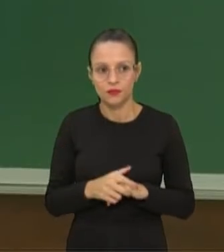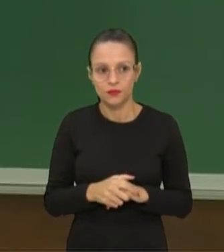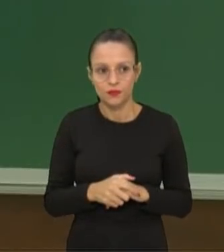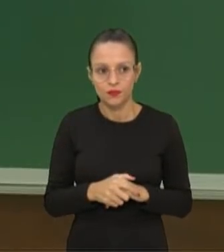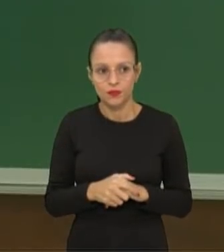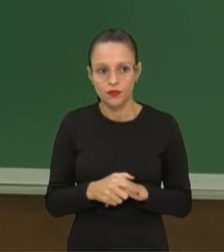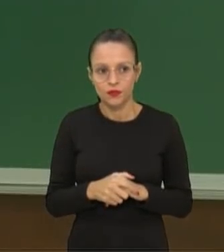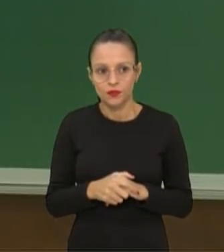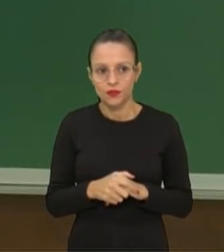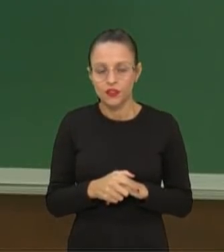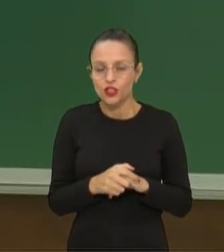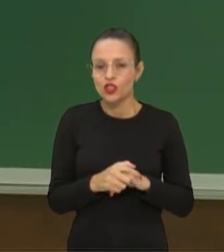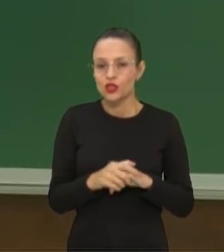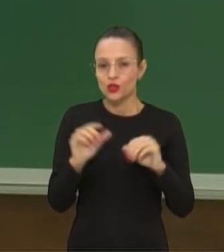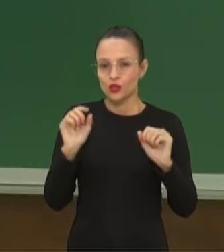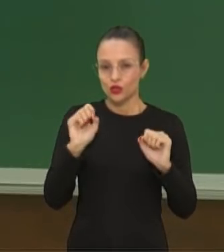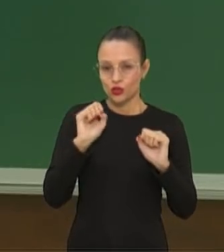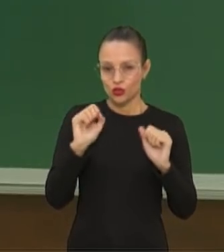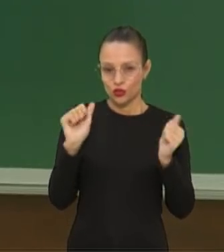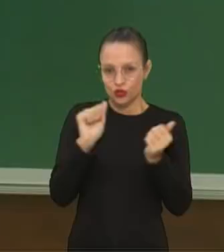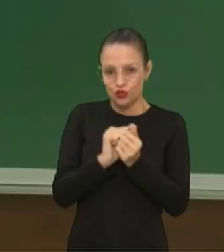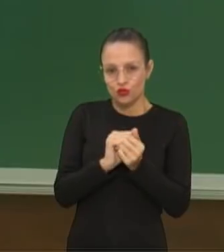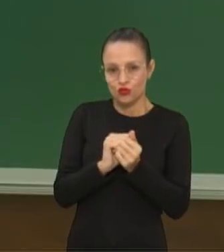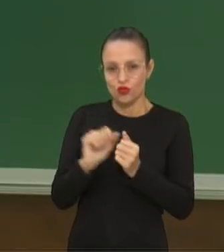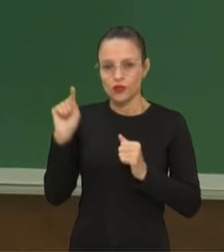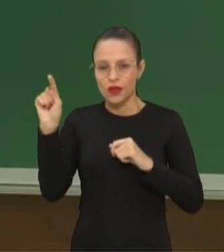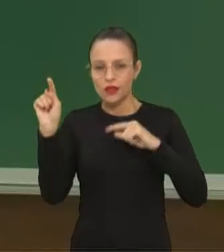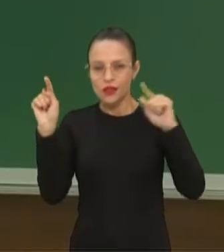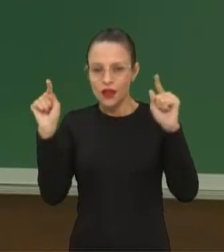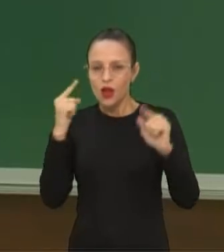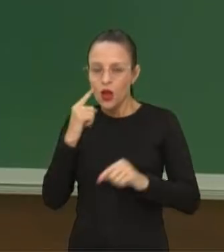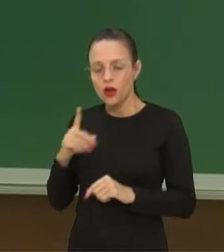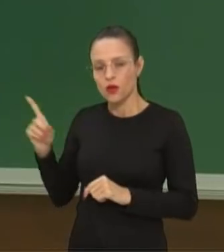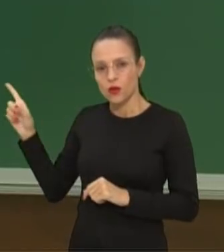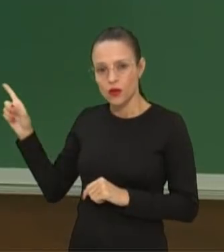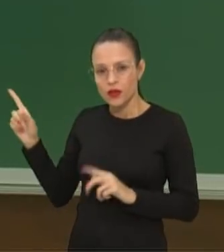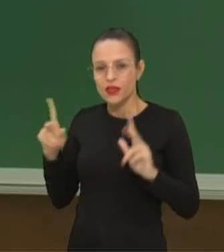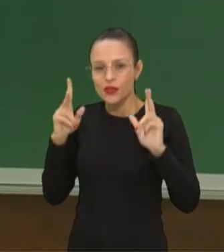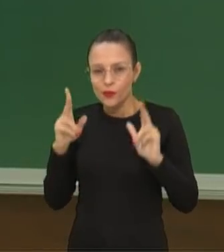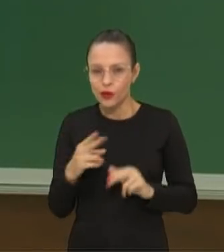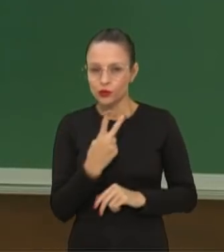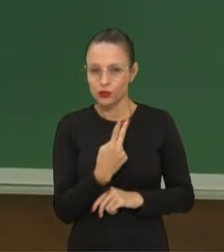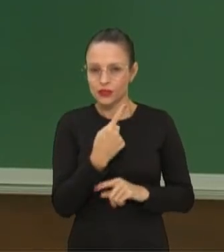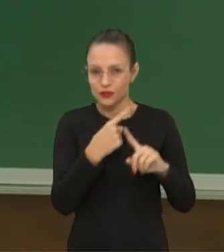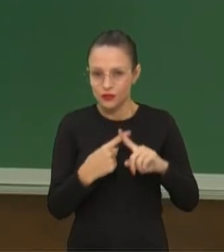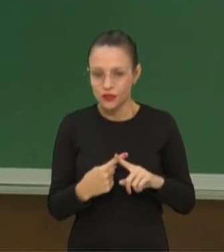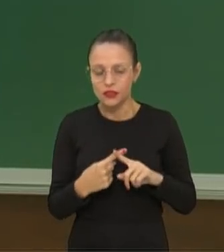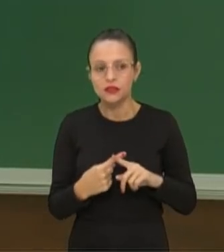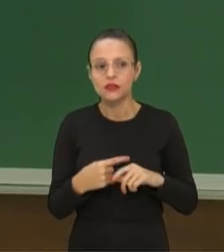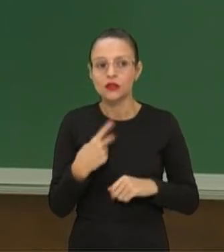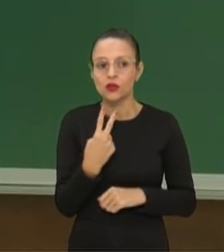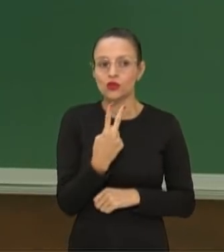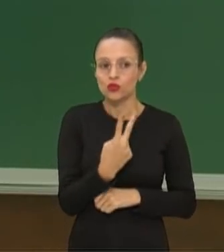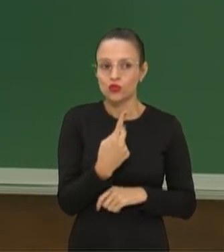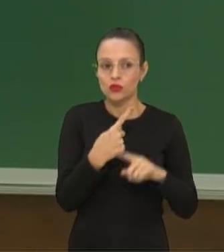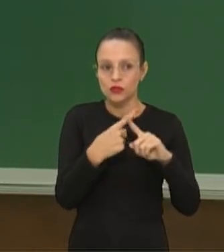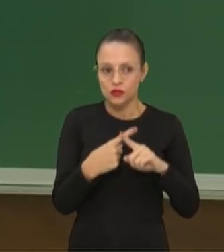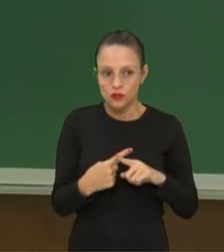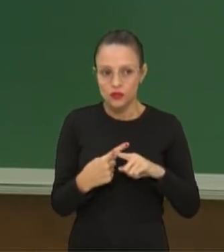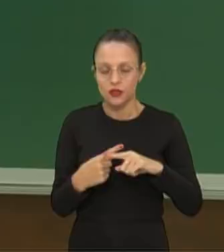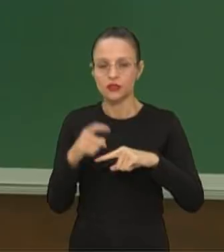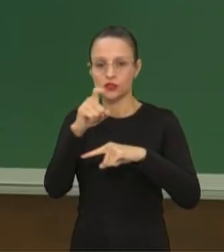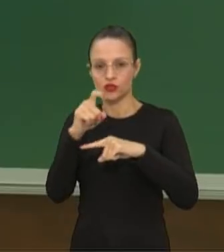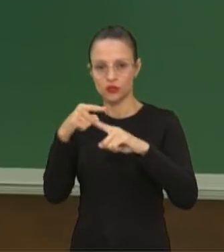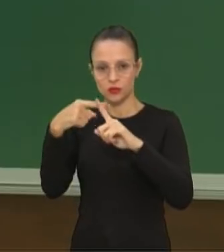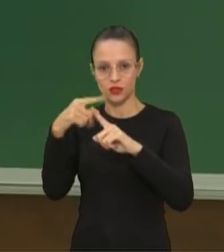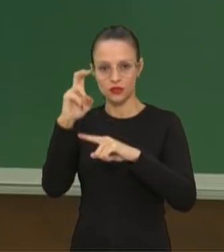quando eu juntei esses dois, não deu duas vezes o mesmo termo? Sim. Então, duas vezes um termo dividido